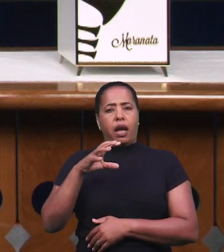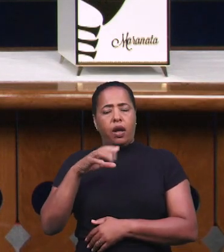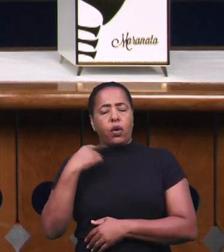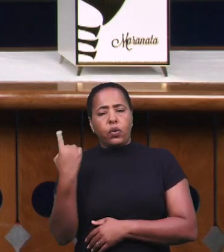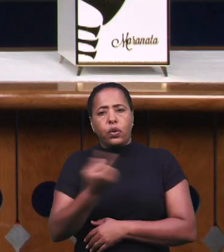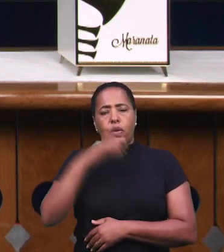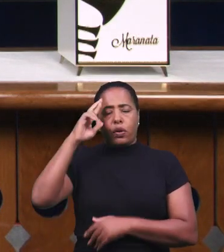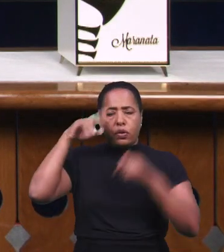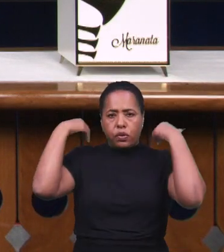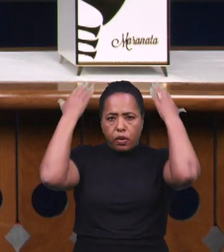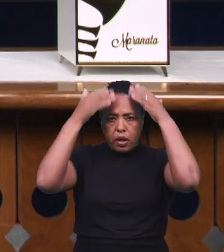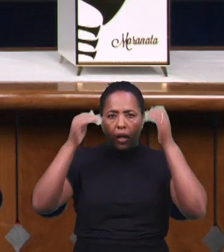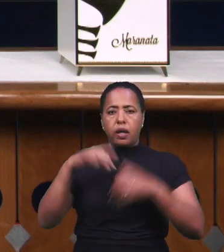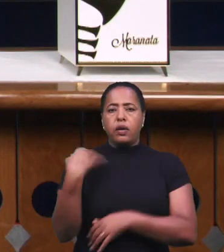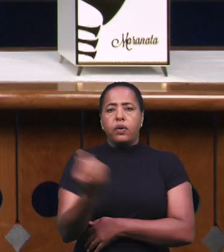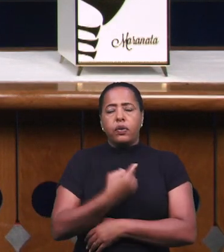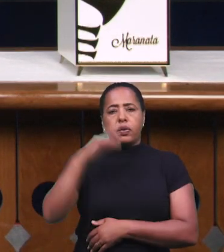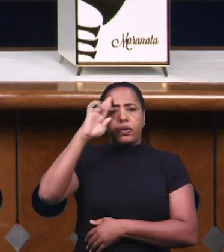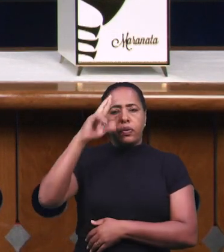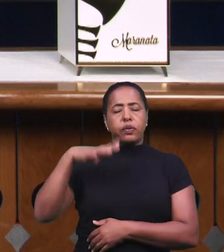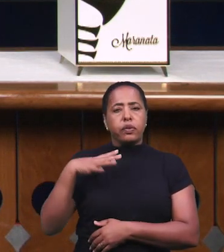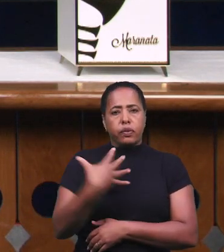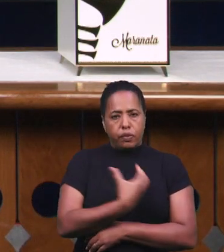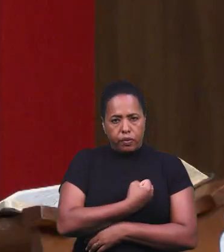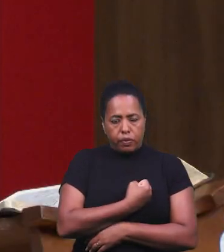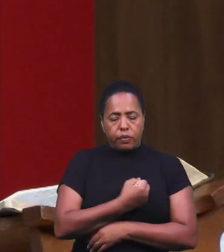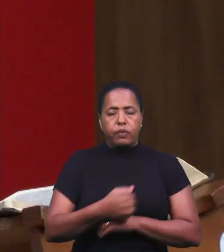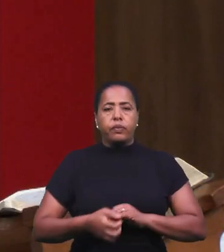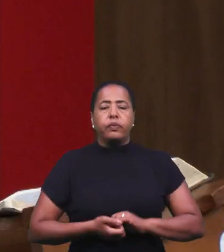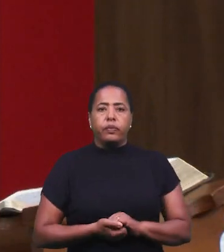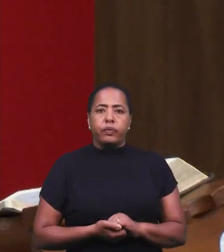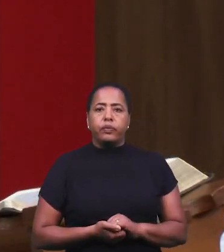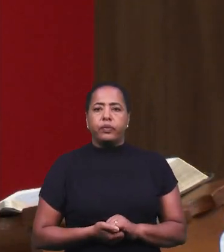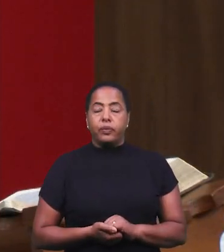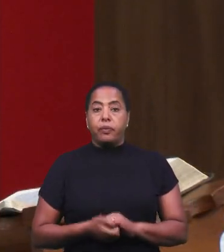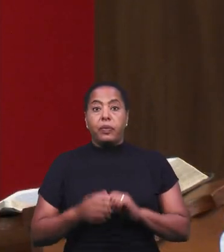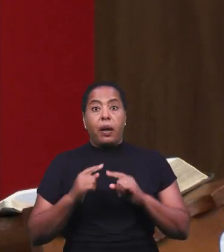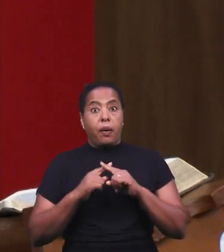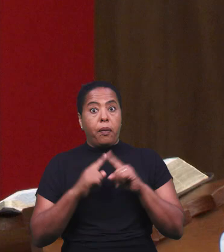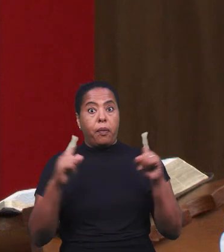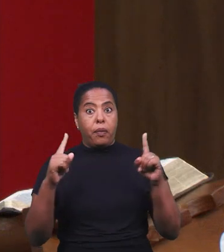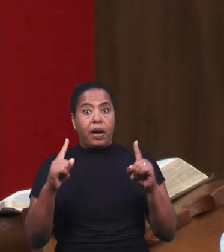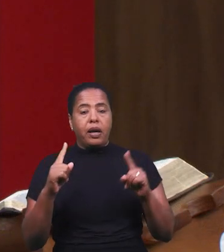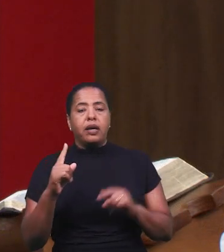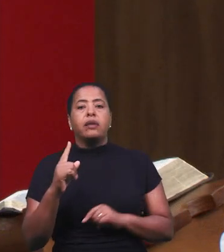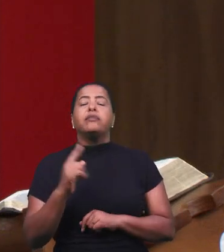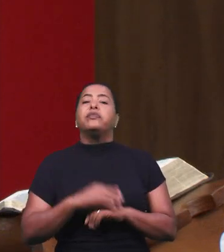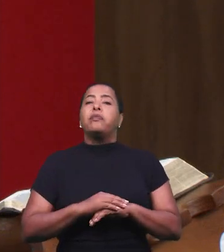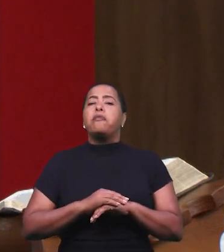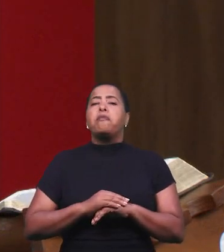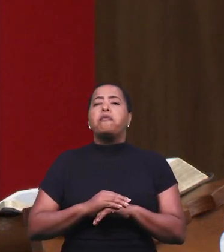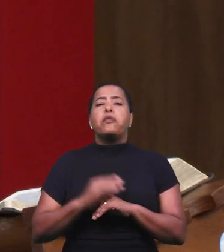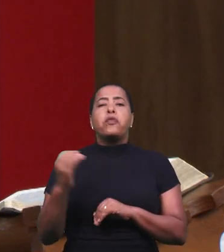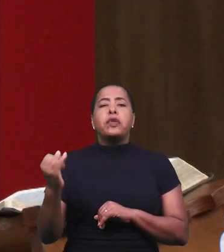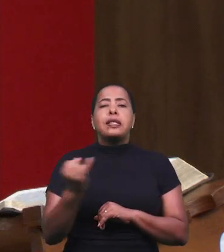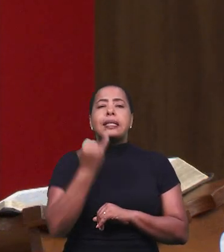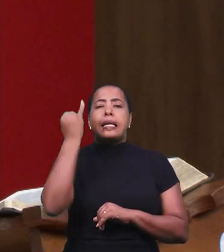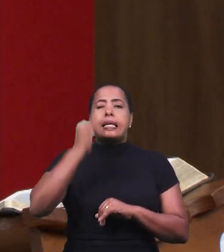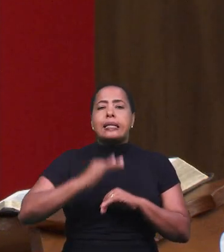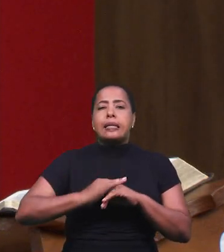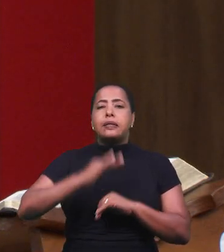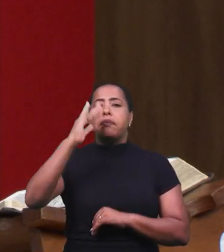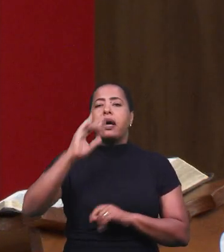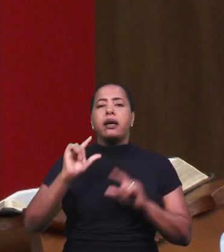Salvador. E o mais interessante, enquanto aqueles dois discípulos anunciavam a